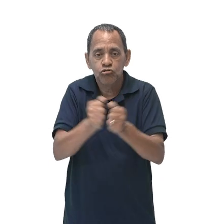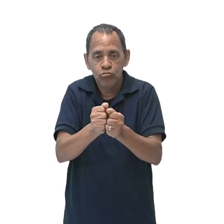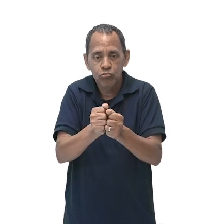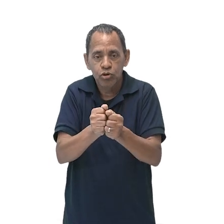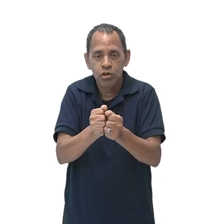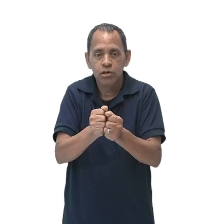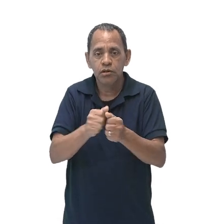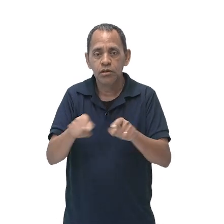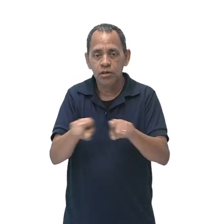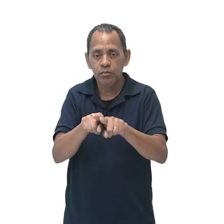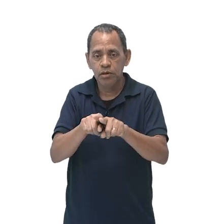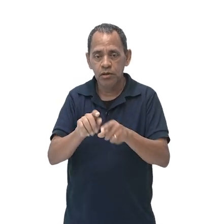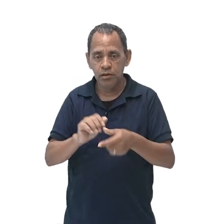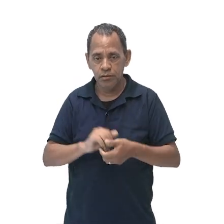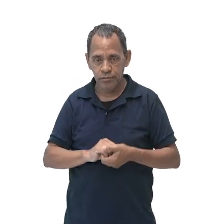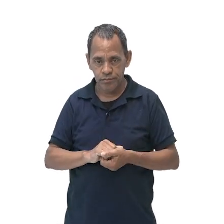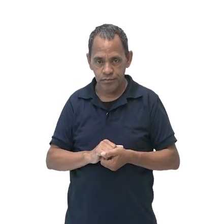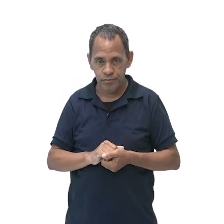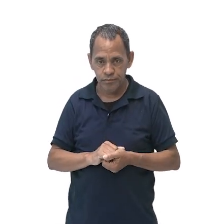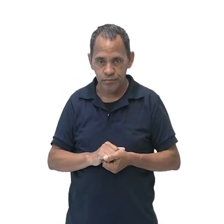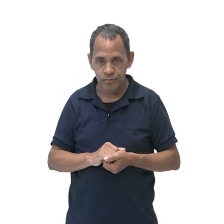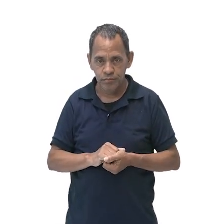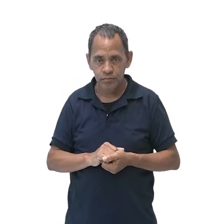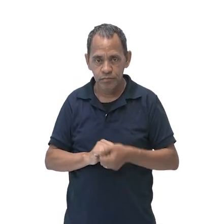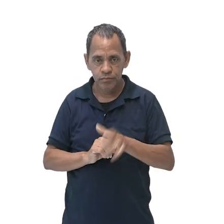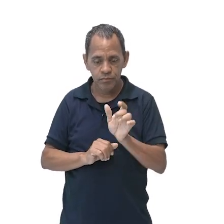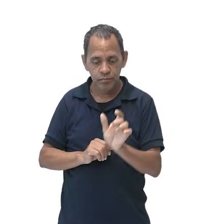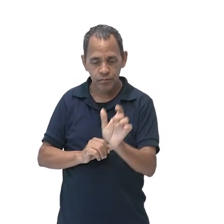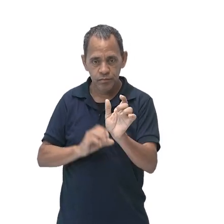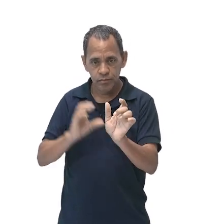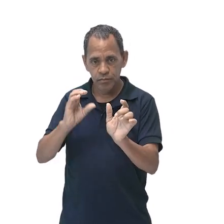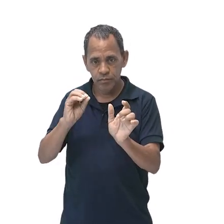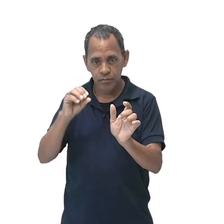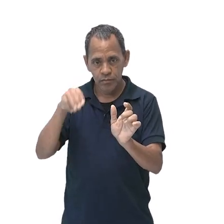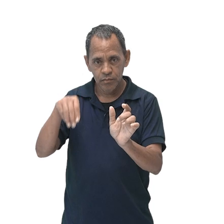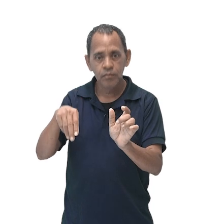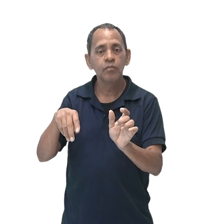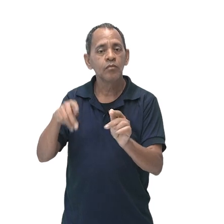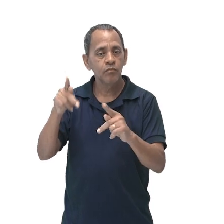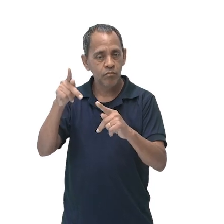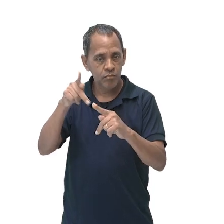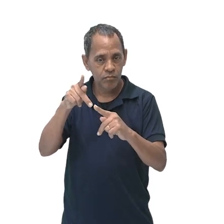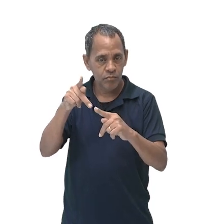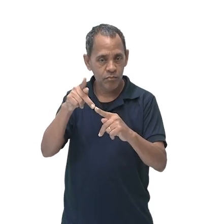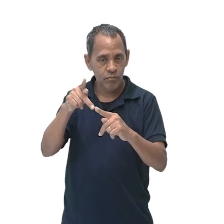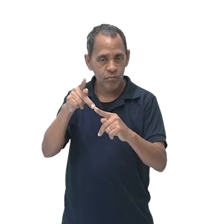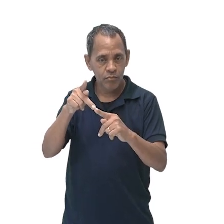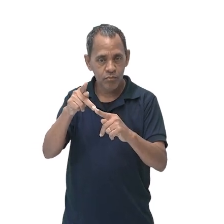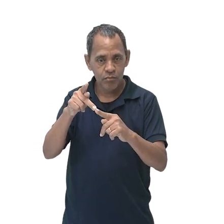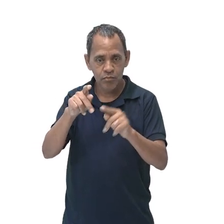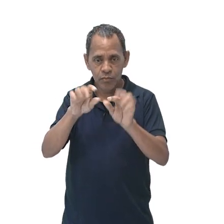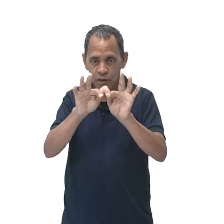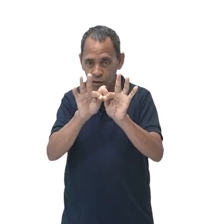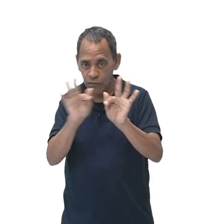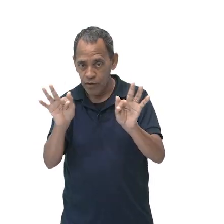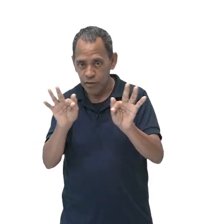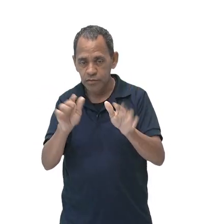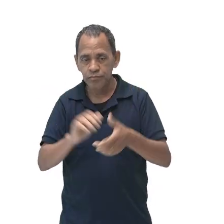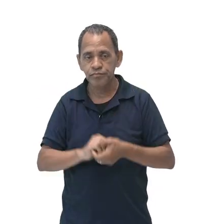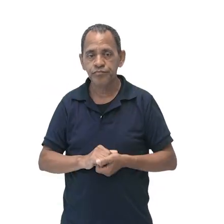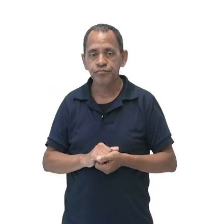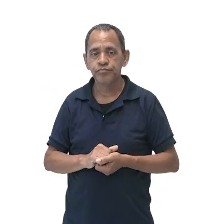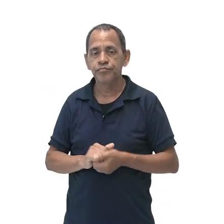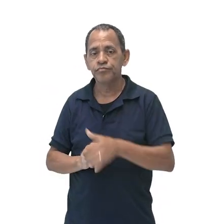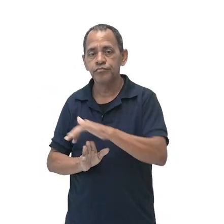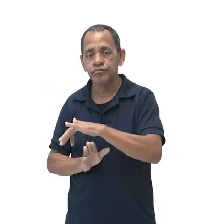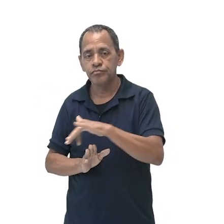companhia é a ideia estabelecida pela preposição com neste verso, ok? Mais um exemplo que